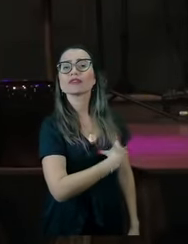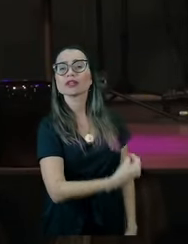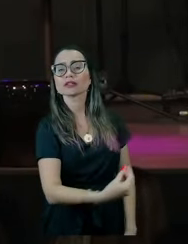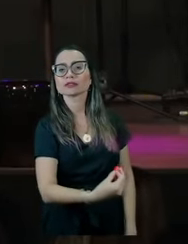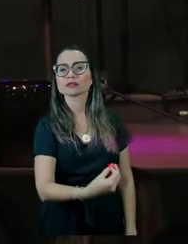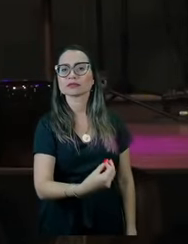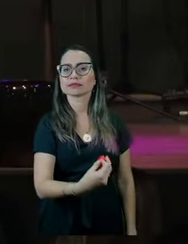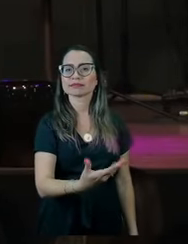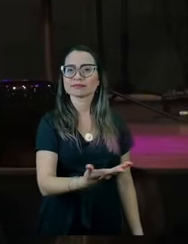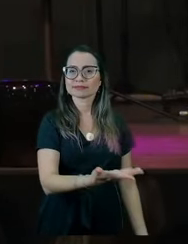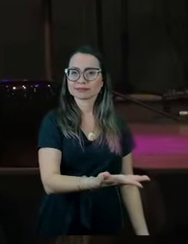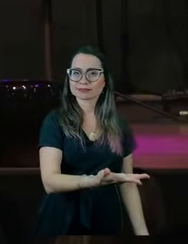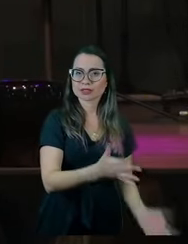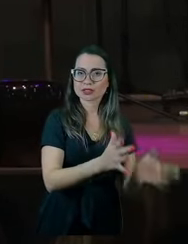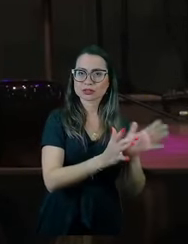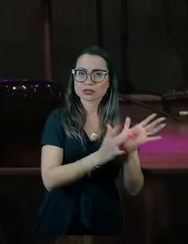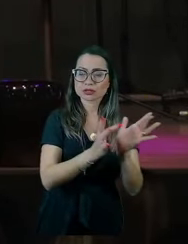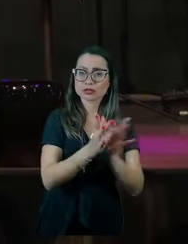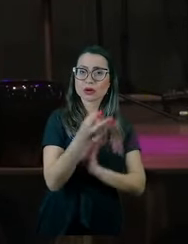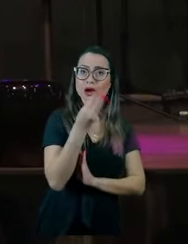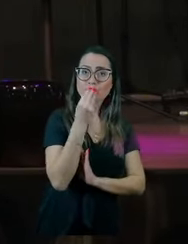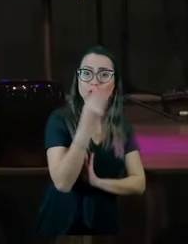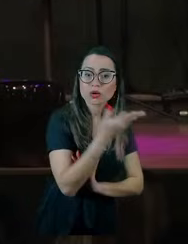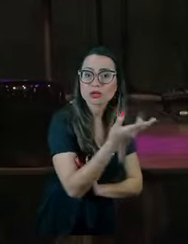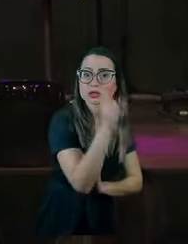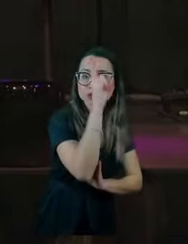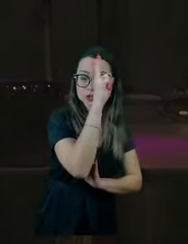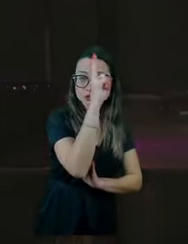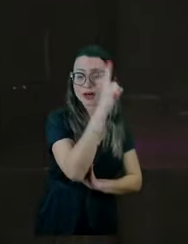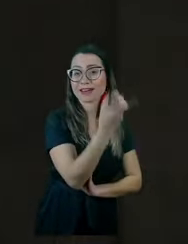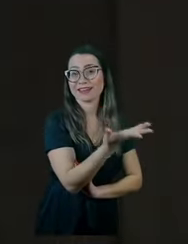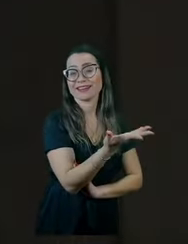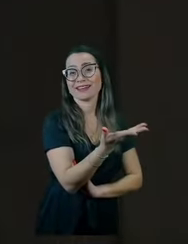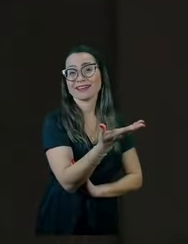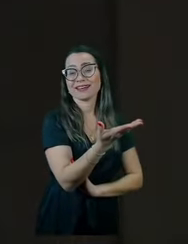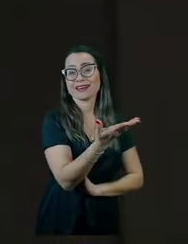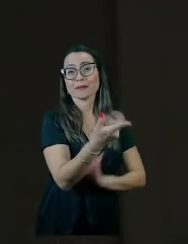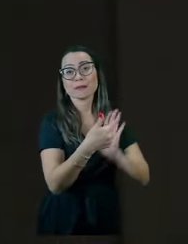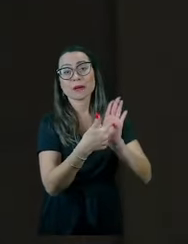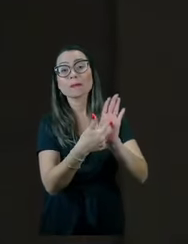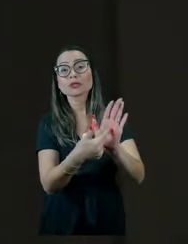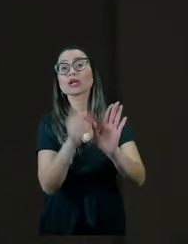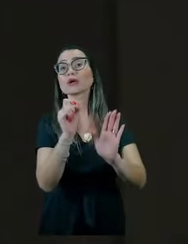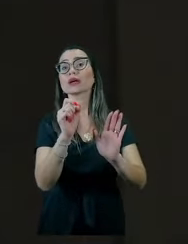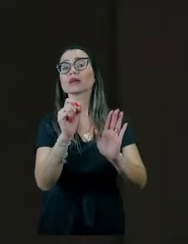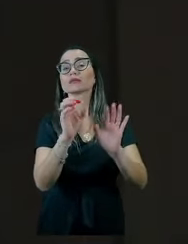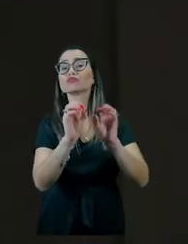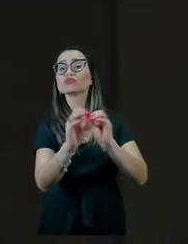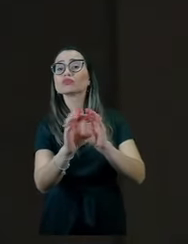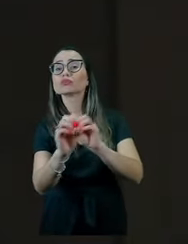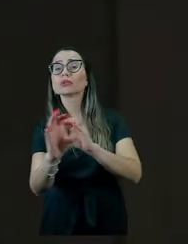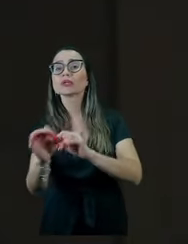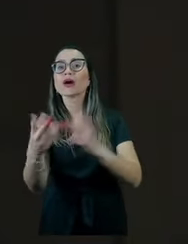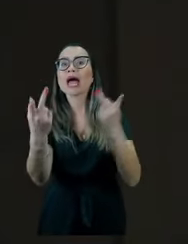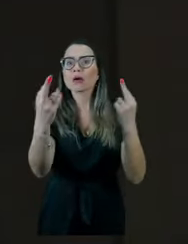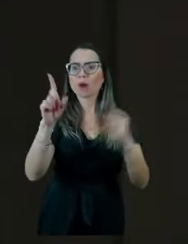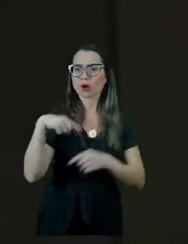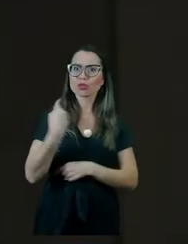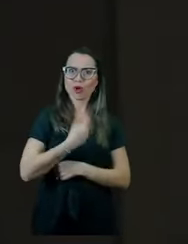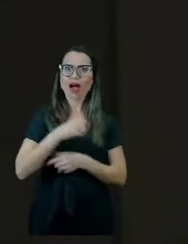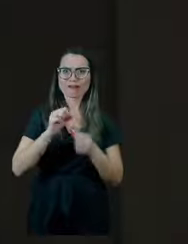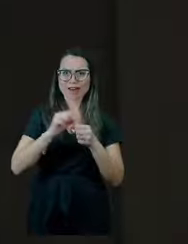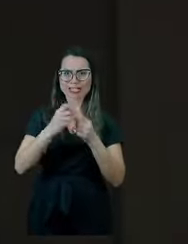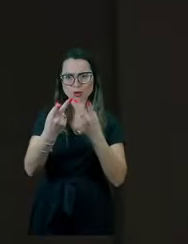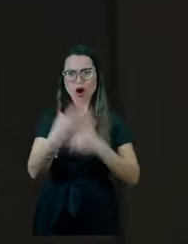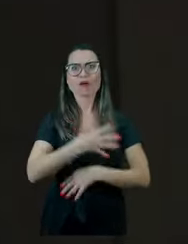aconteceu. Gente, Jesus estava contando uma história para infiltrar um ensinamento. É mais ou menos aquilo que a gente faz com os nossos filhos. Quando a gente vai explicar, principalmente eu